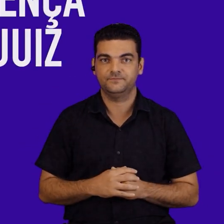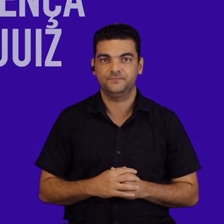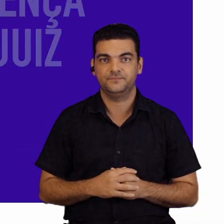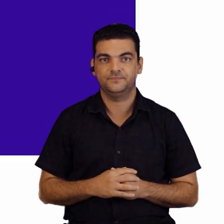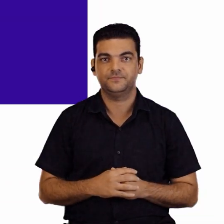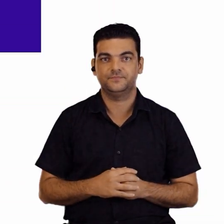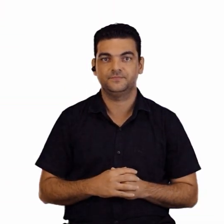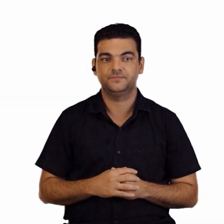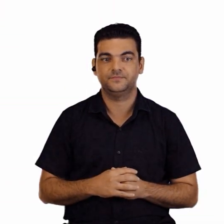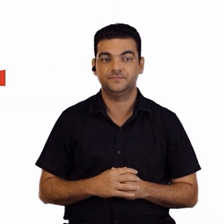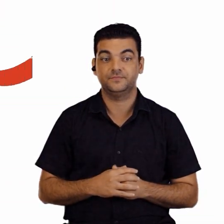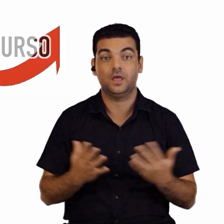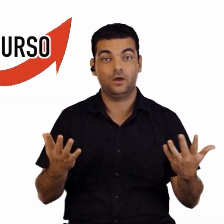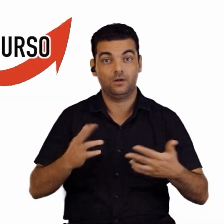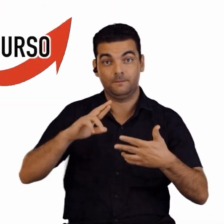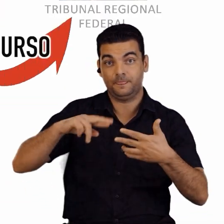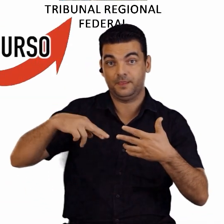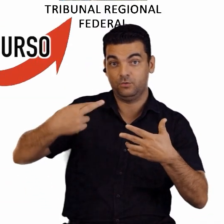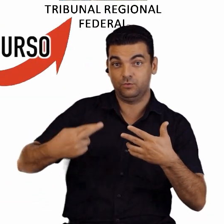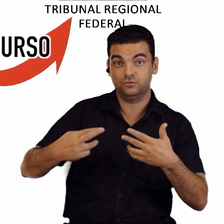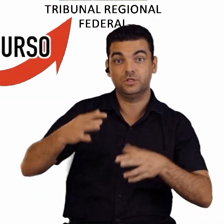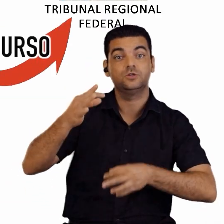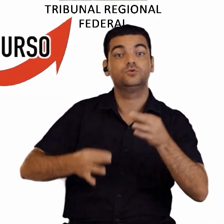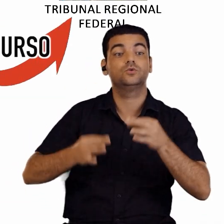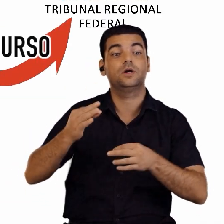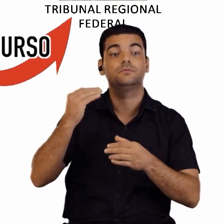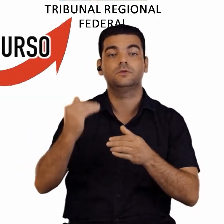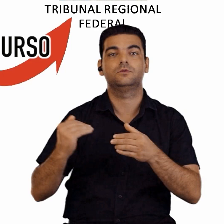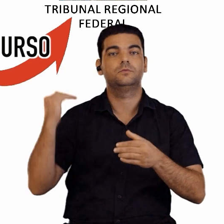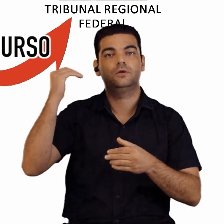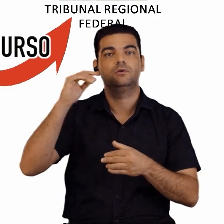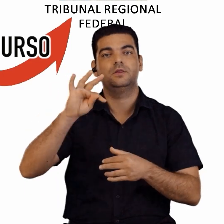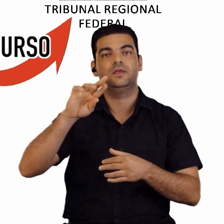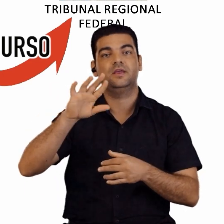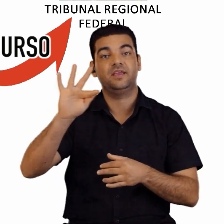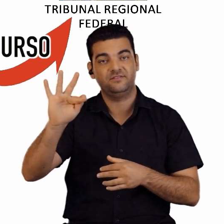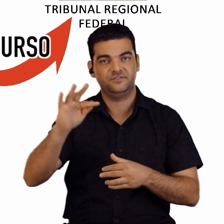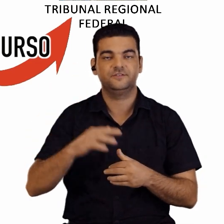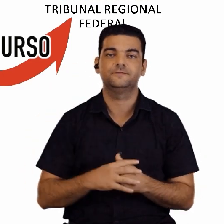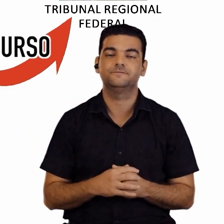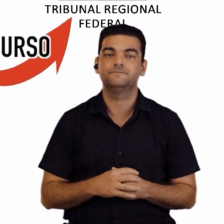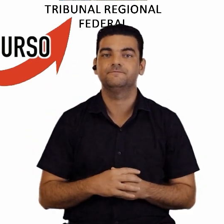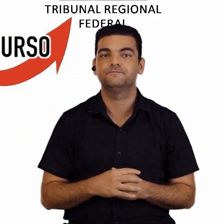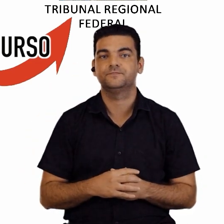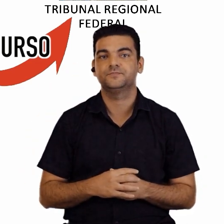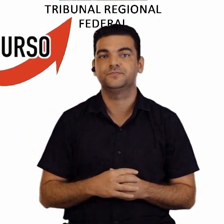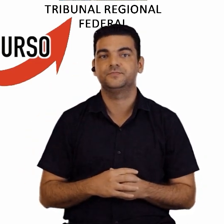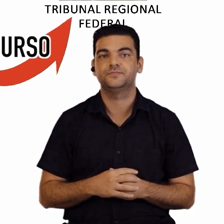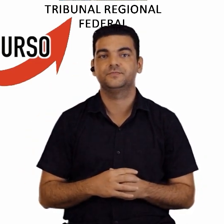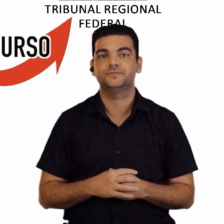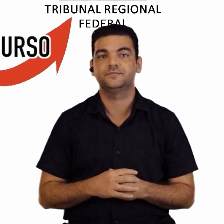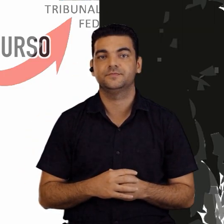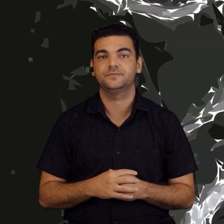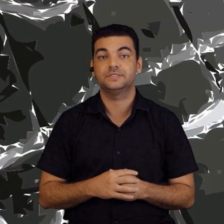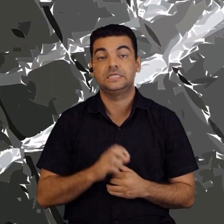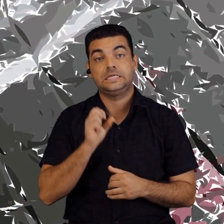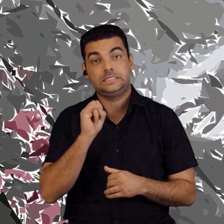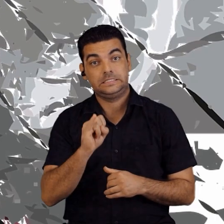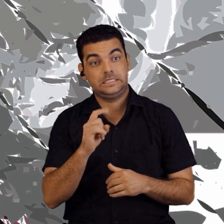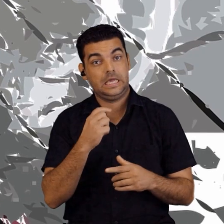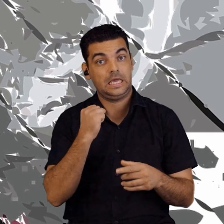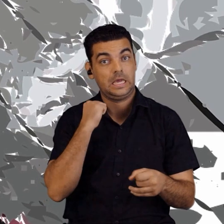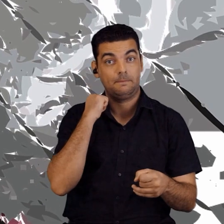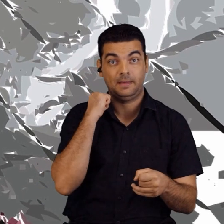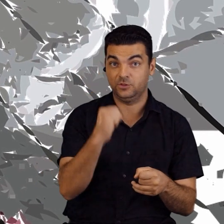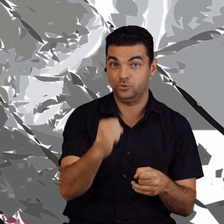juiz. Os recursos são julgados pelo Tribunal Regional Federal. No chão, desenho de uma silhueta humana. No